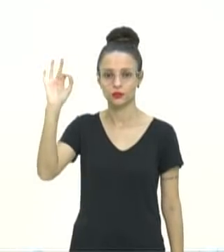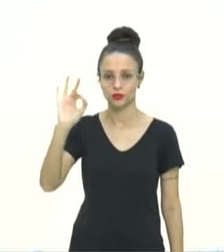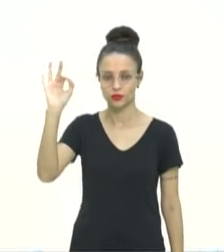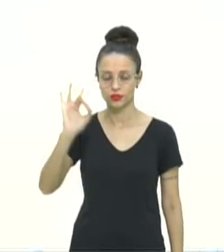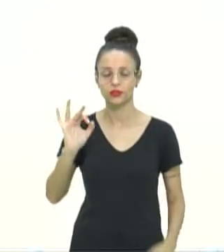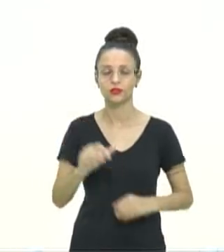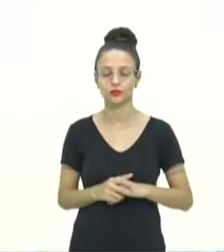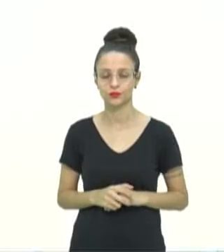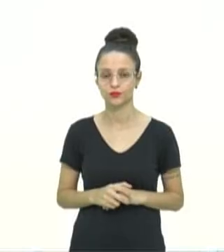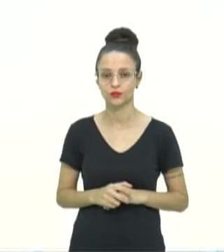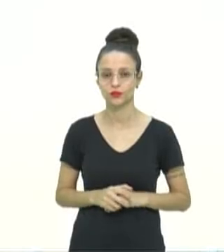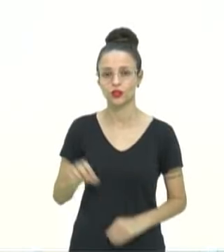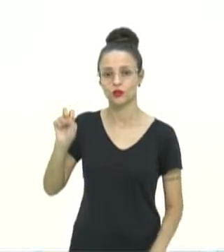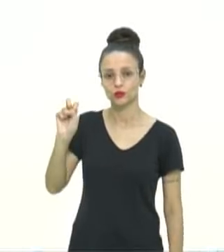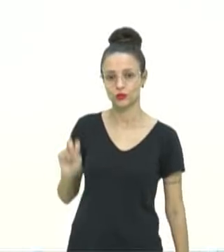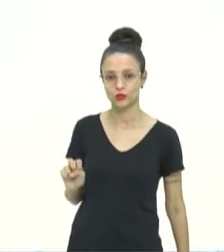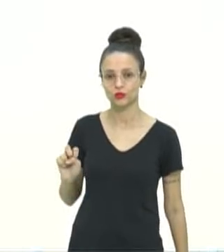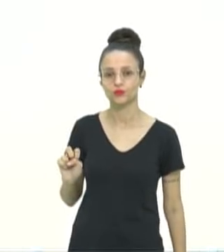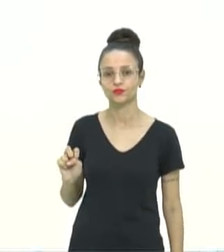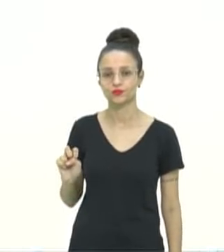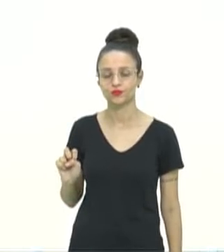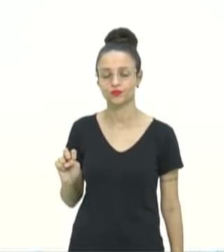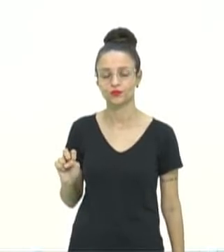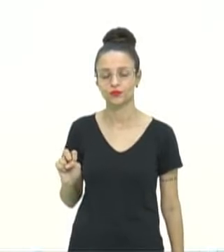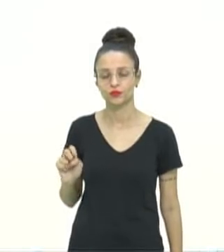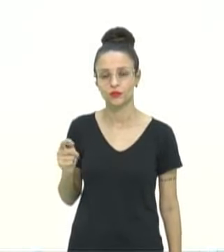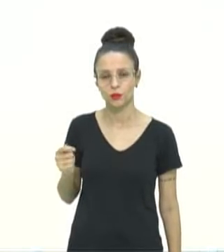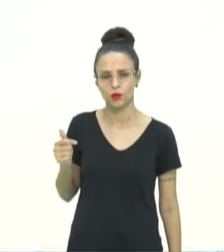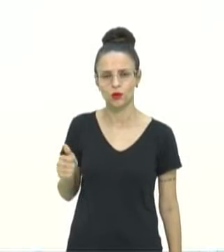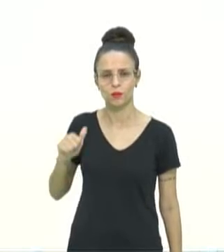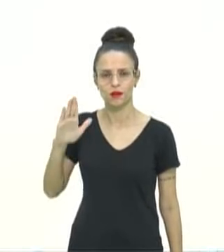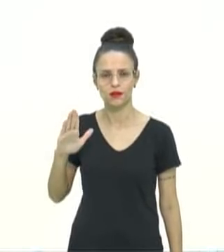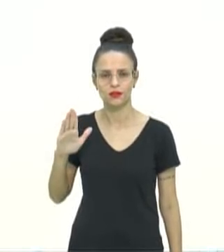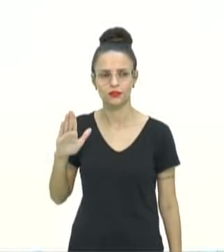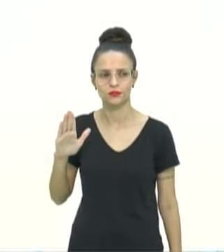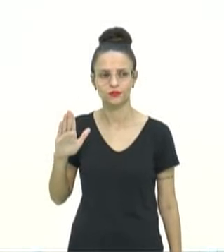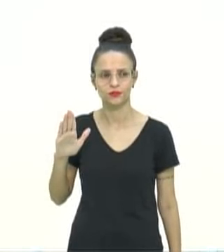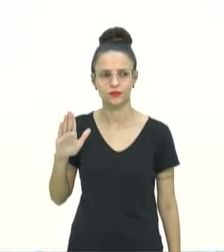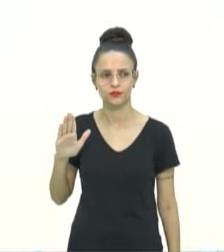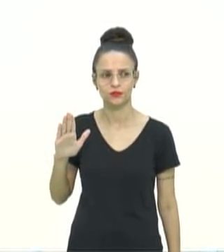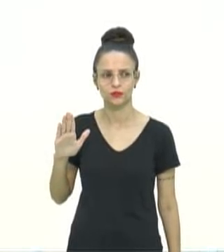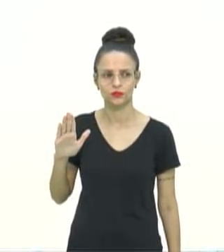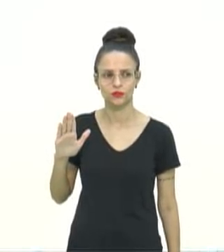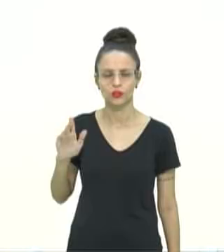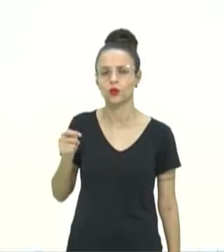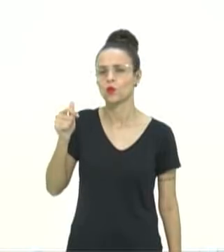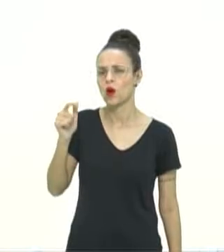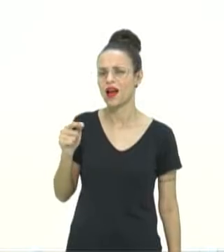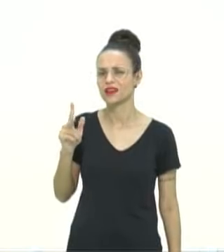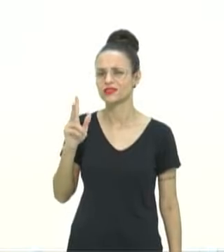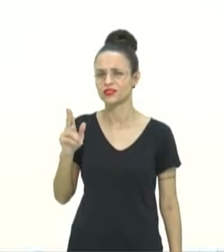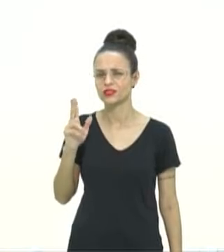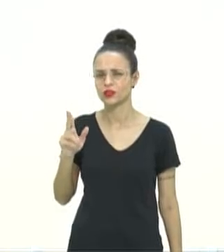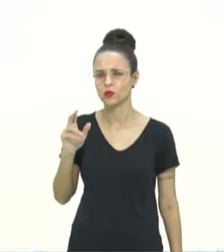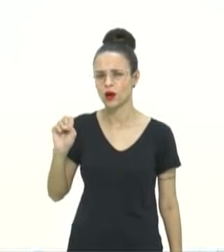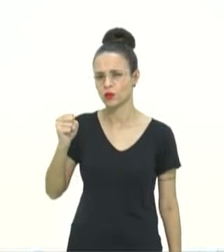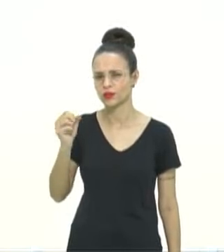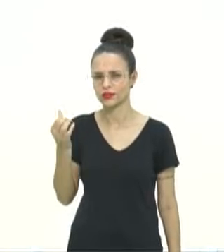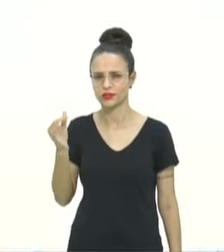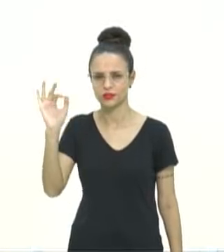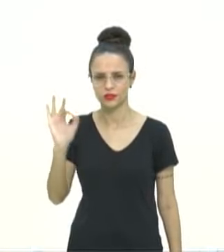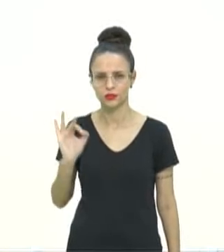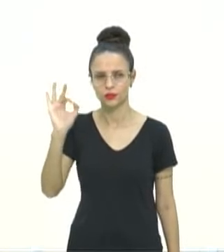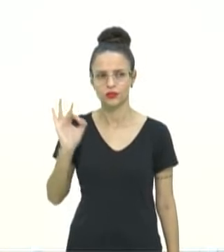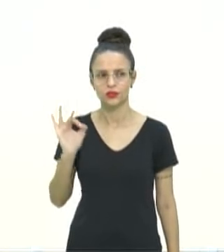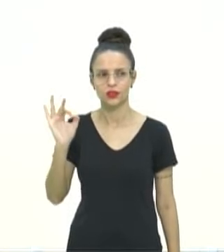73%. Temos o Sul com um pouco mais ali quase igual ao Brasil,